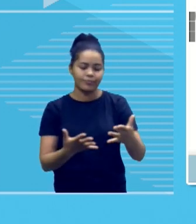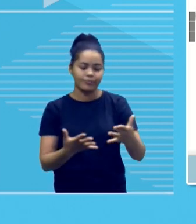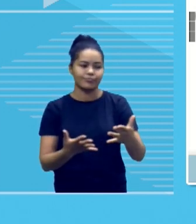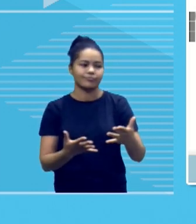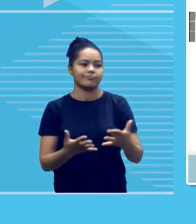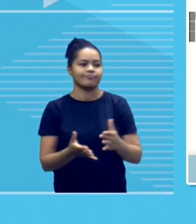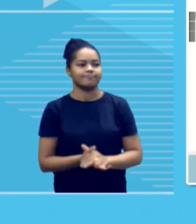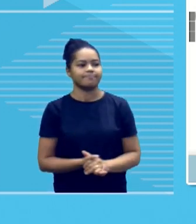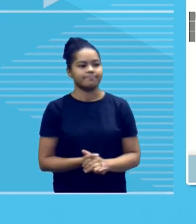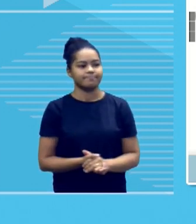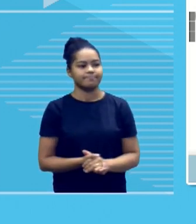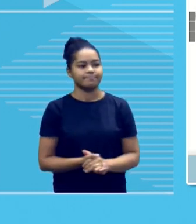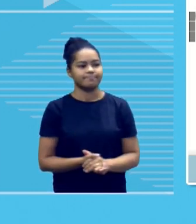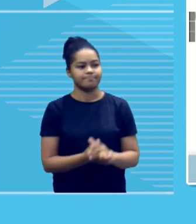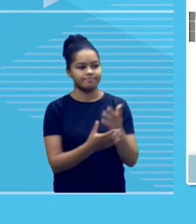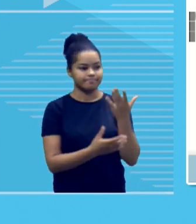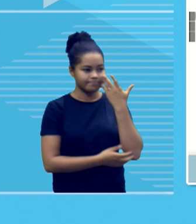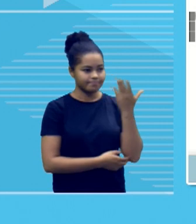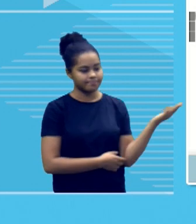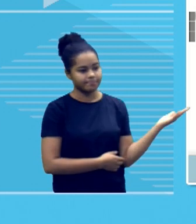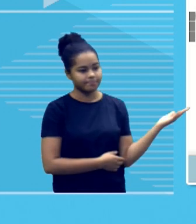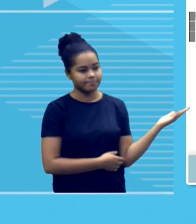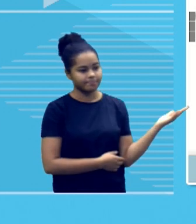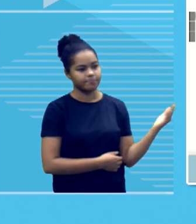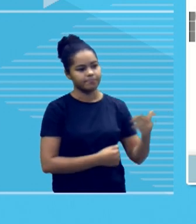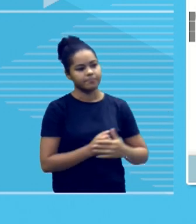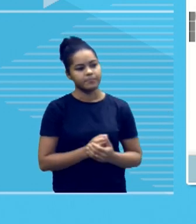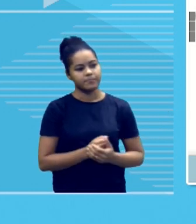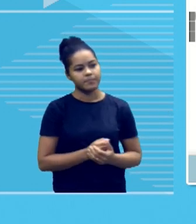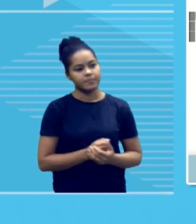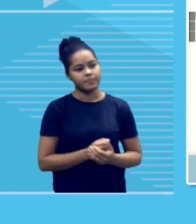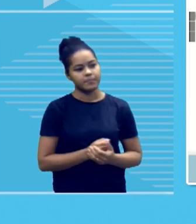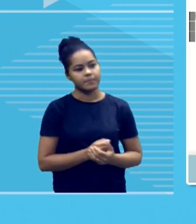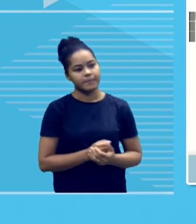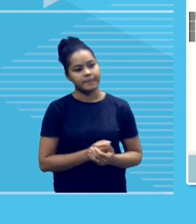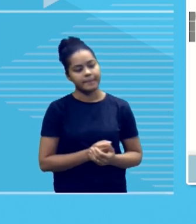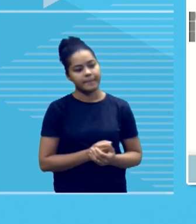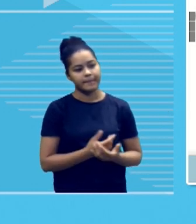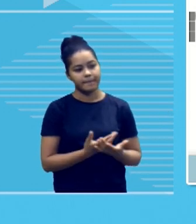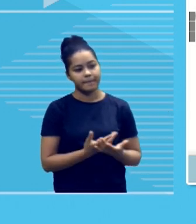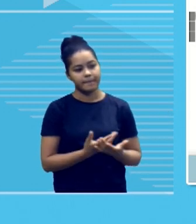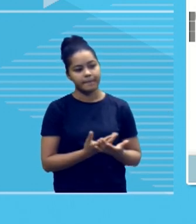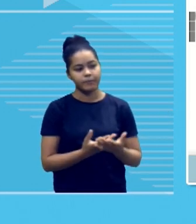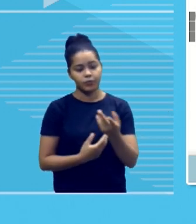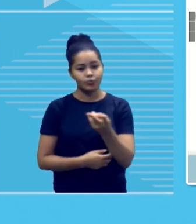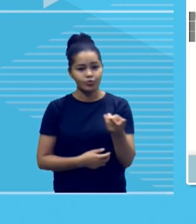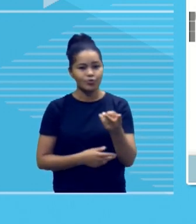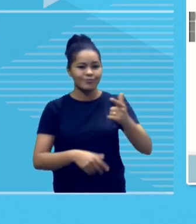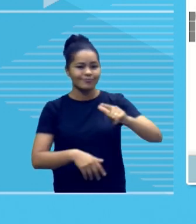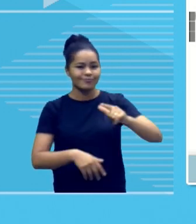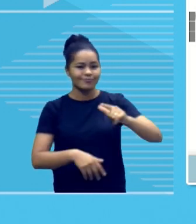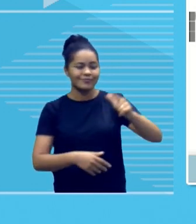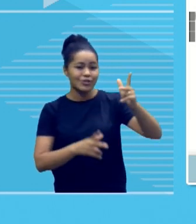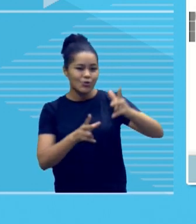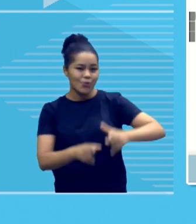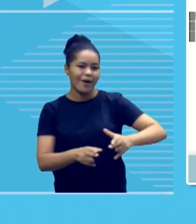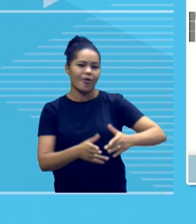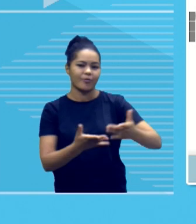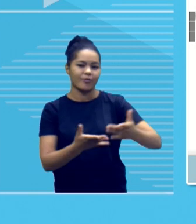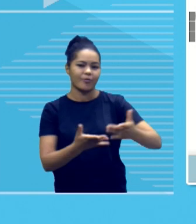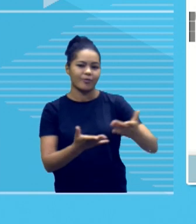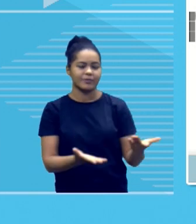contar isso dá para ver que tá virado ó olha aí ó um dois três quatro Então esse tá repetido com isso